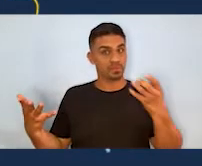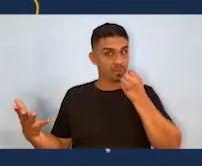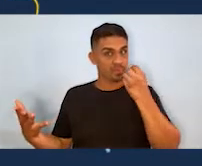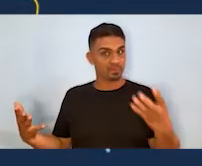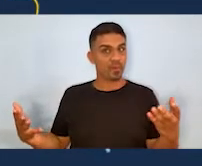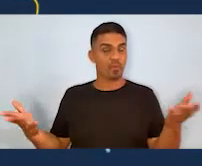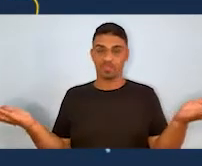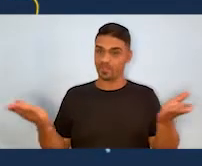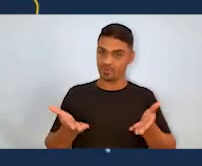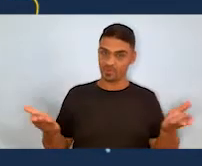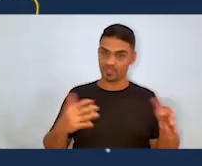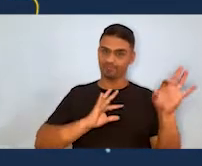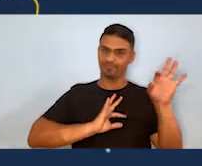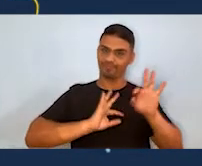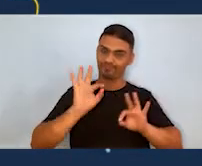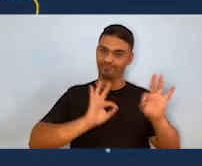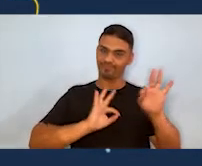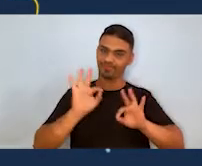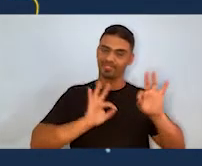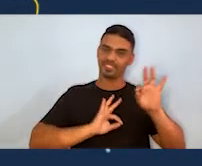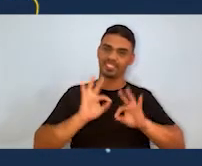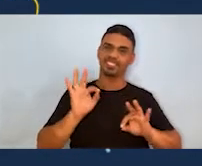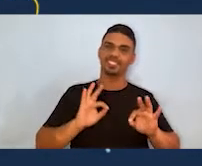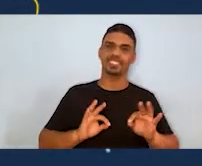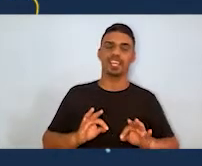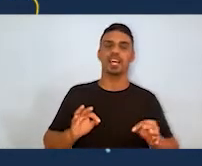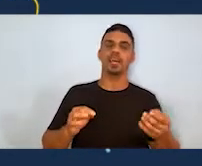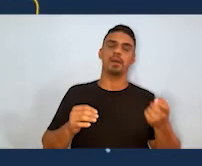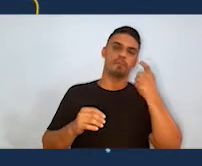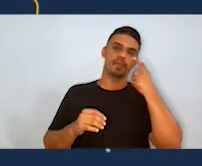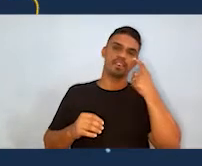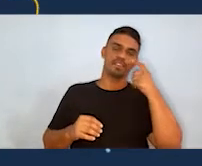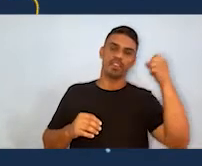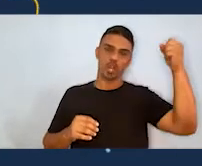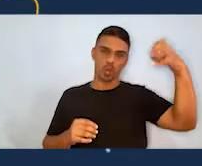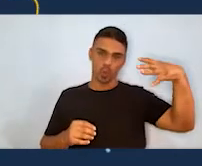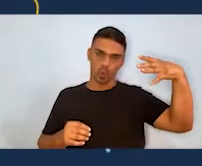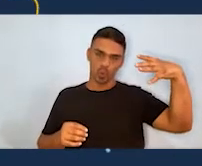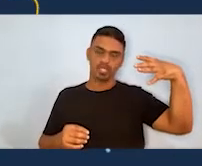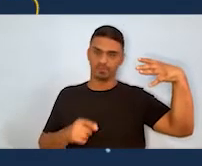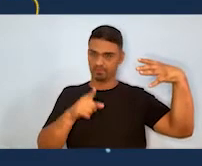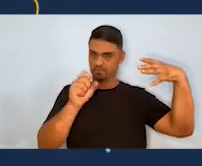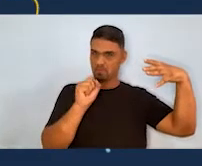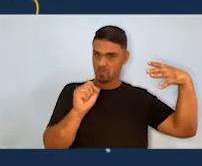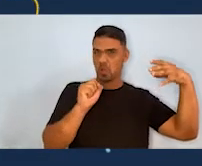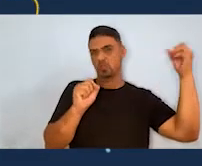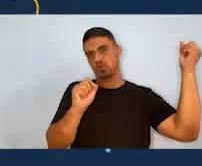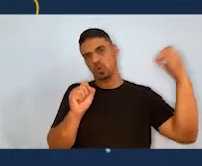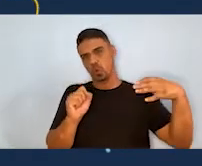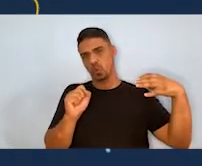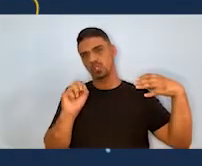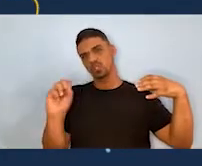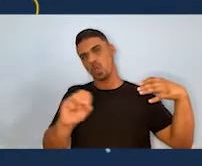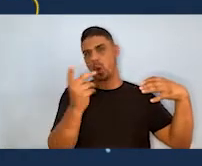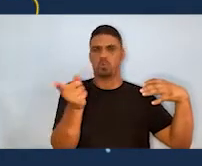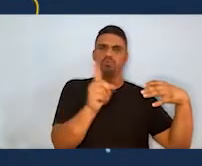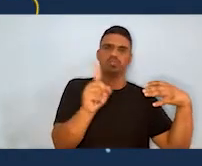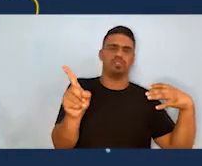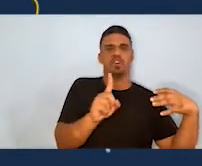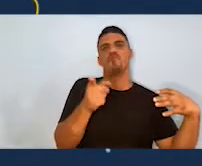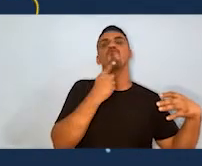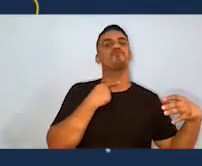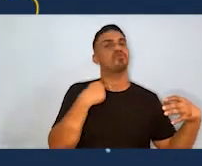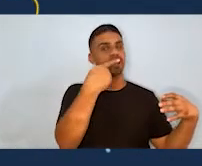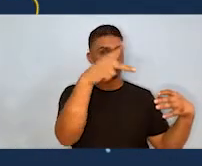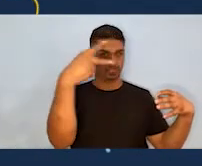Bom, eu vou pegar aqui e botar um ponto de luz. Vocês podem colocar isso ou não, mas só para vocês